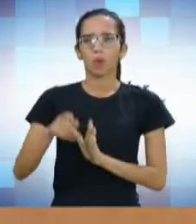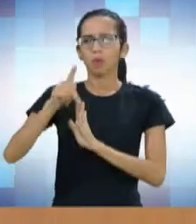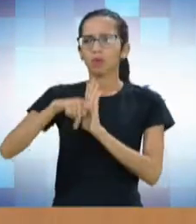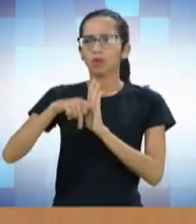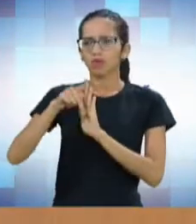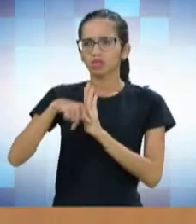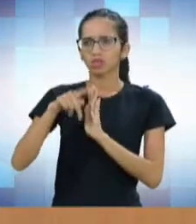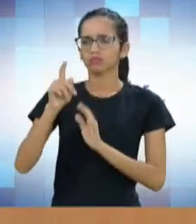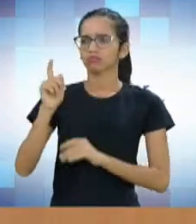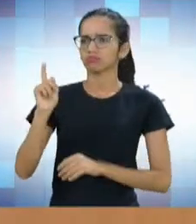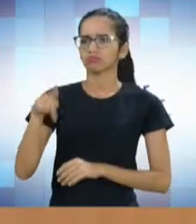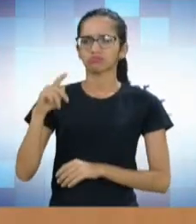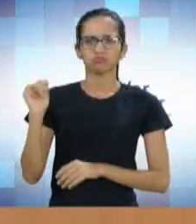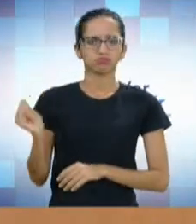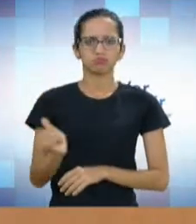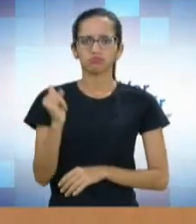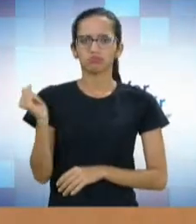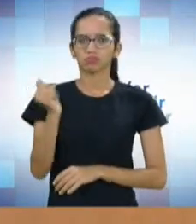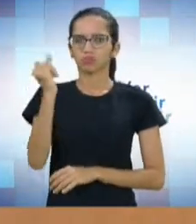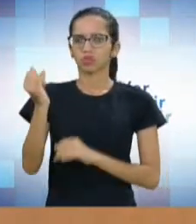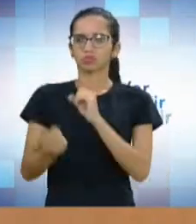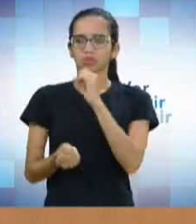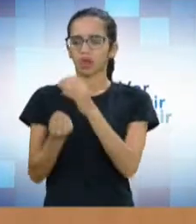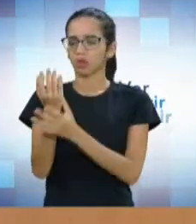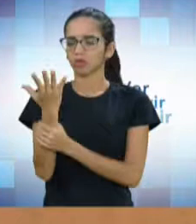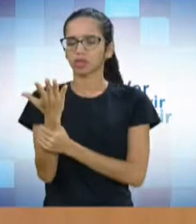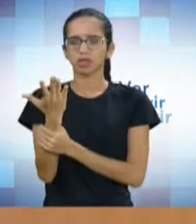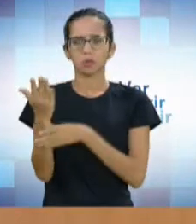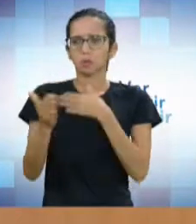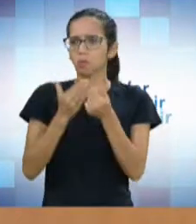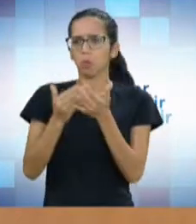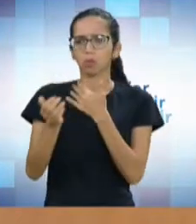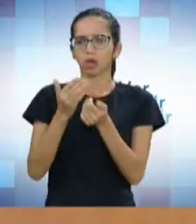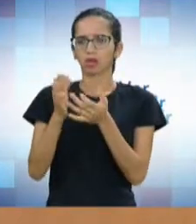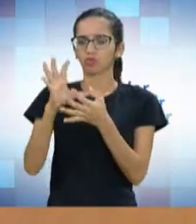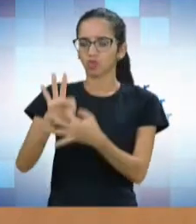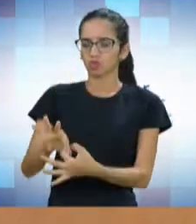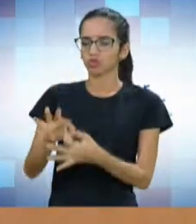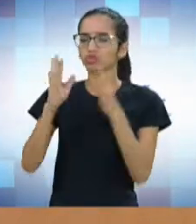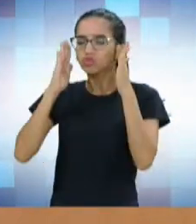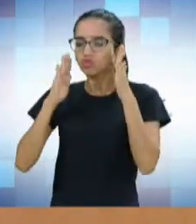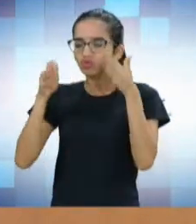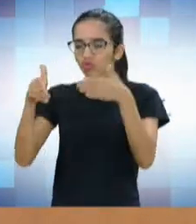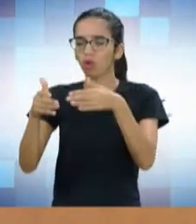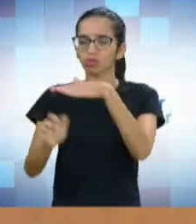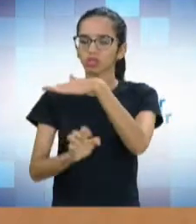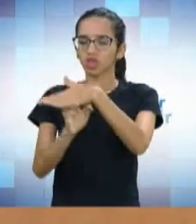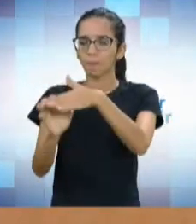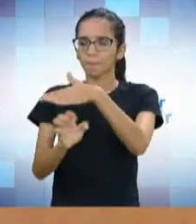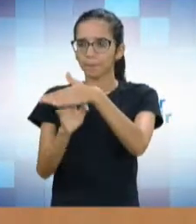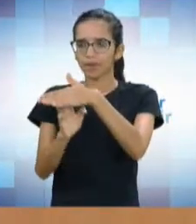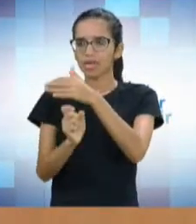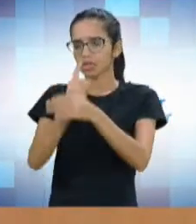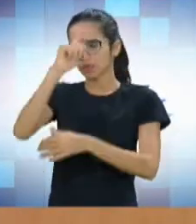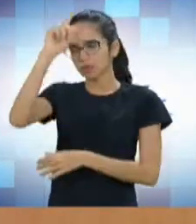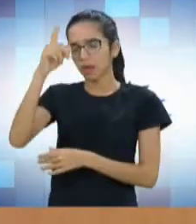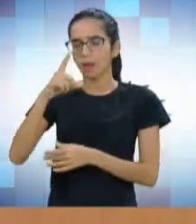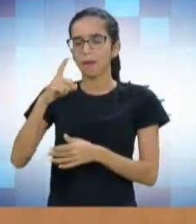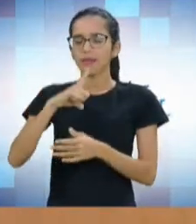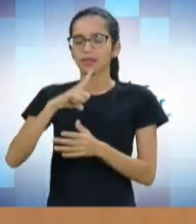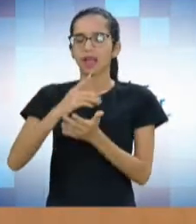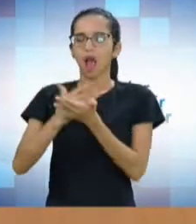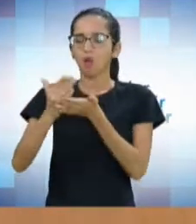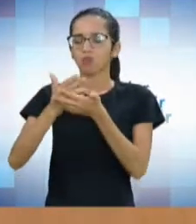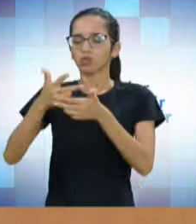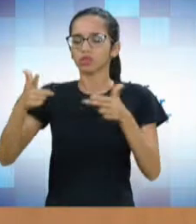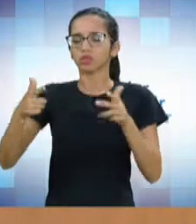para o funcionamento de qualquer projeto empreendedor é necessário que se dê algumas etapas mas tem um